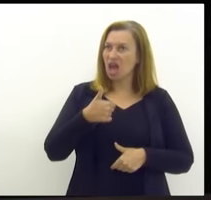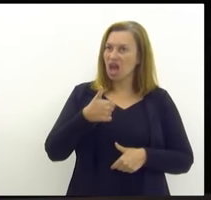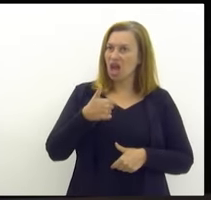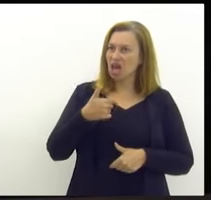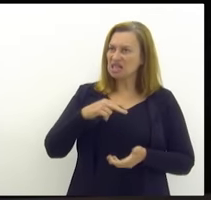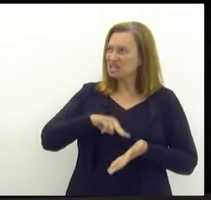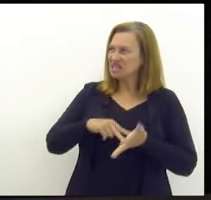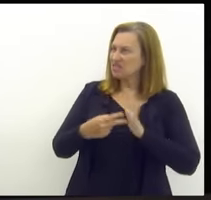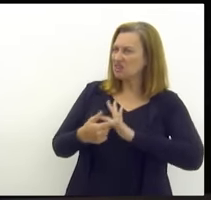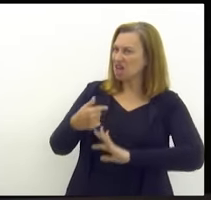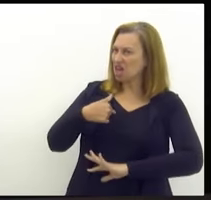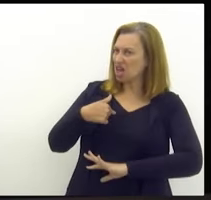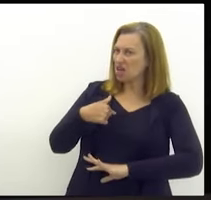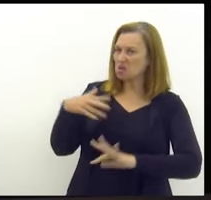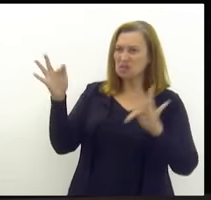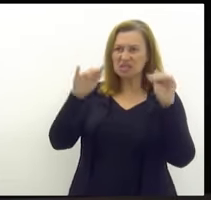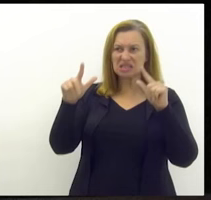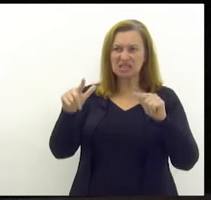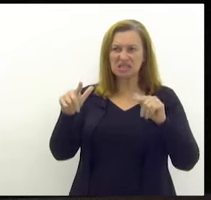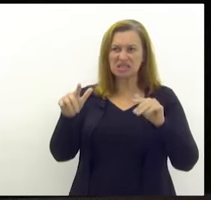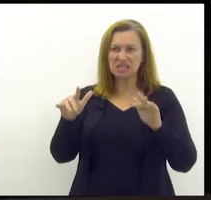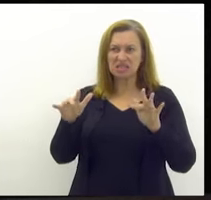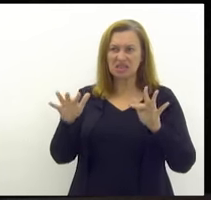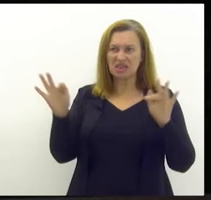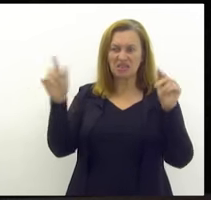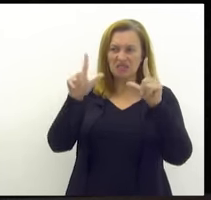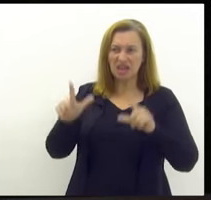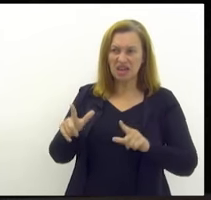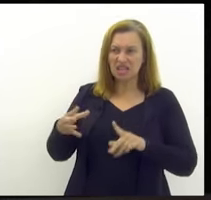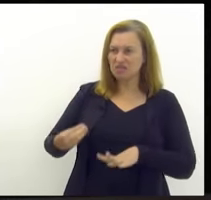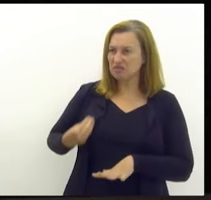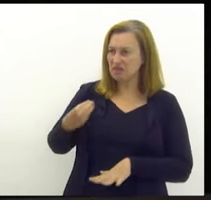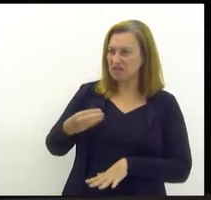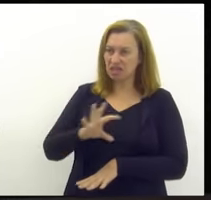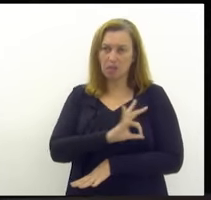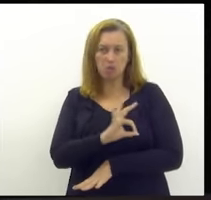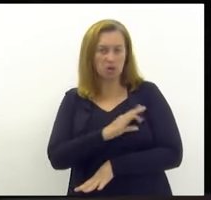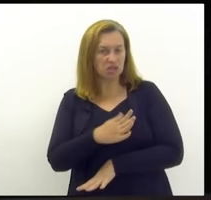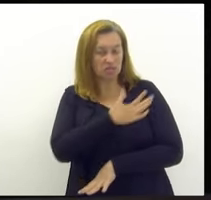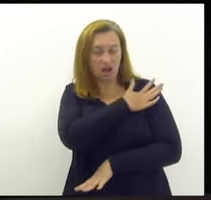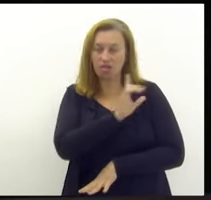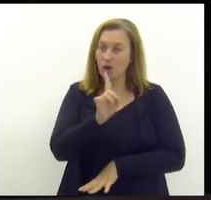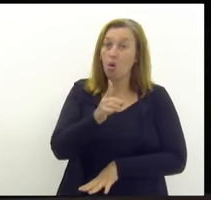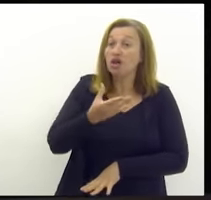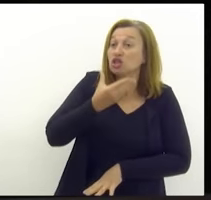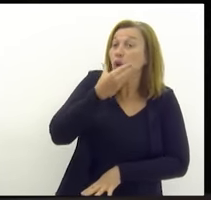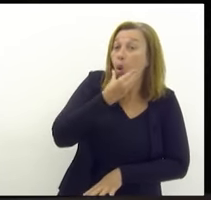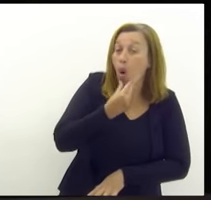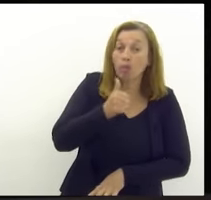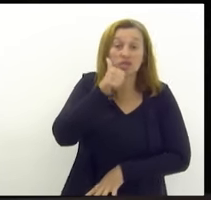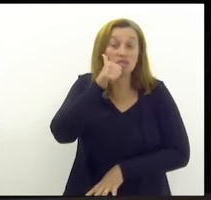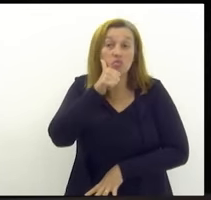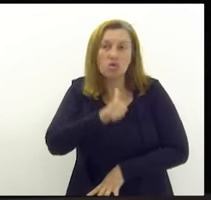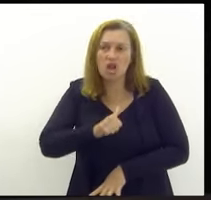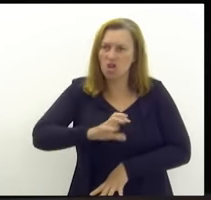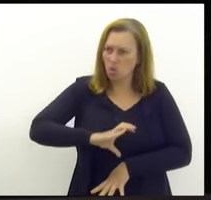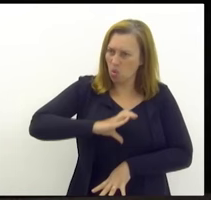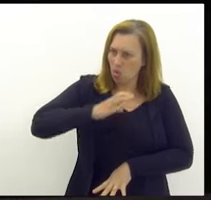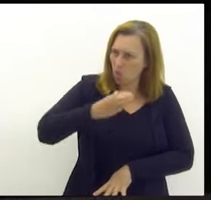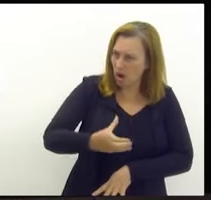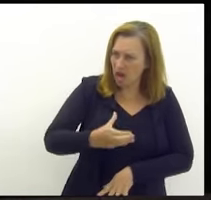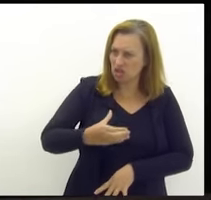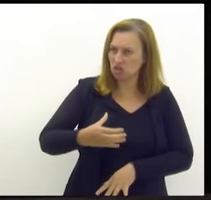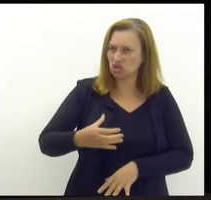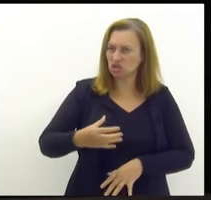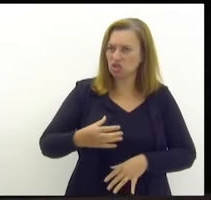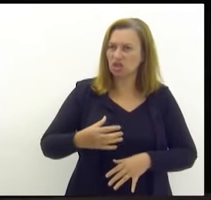que eu tive uma vida mais simples ou mais fácil na Polícia Militar esses homens e mulheres que honraram a farda por